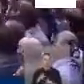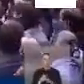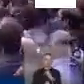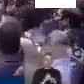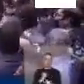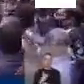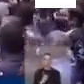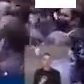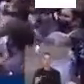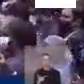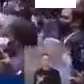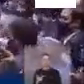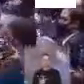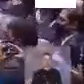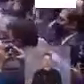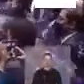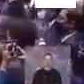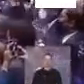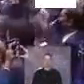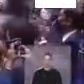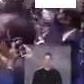vem.